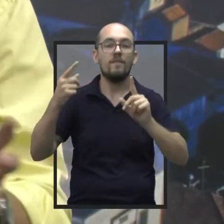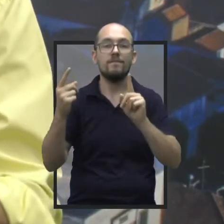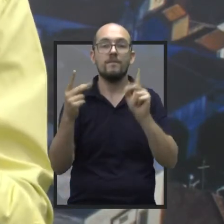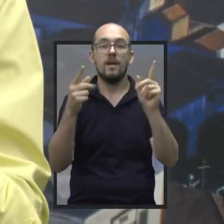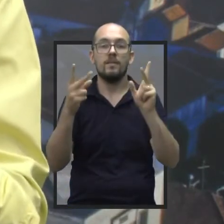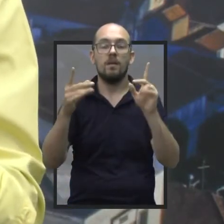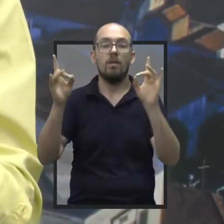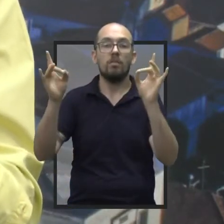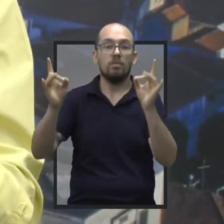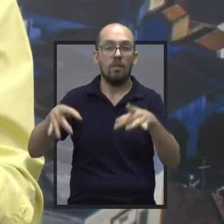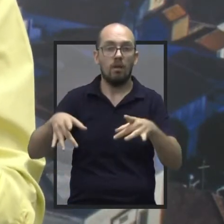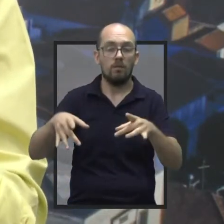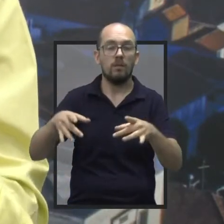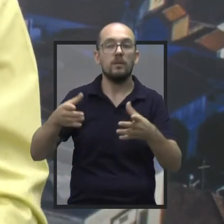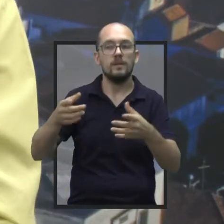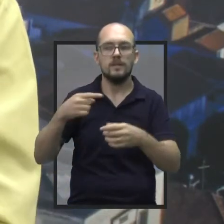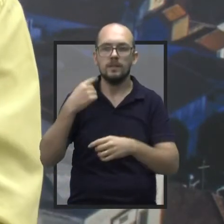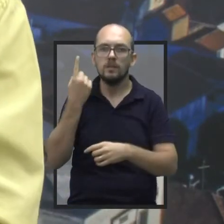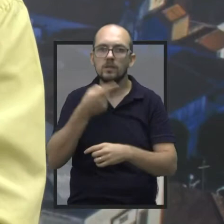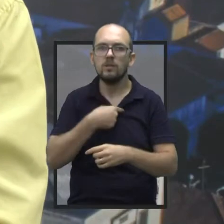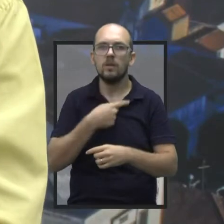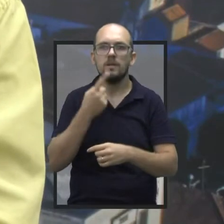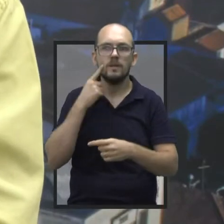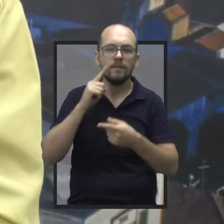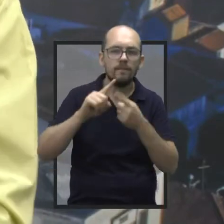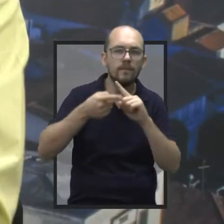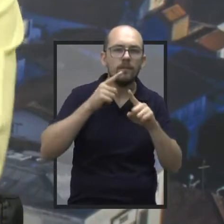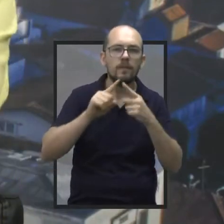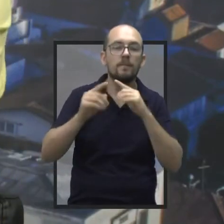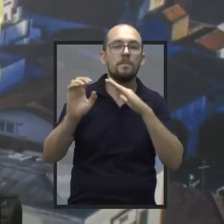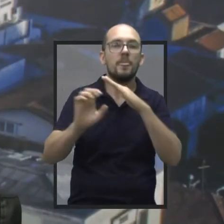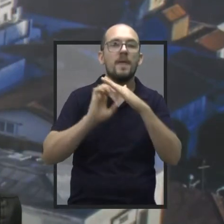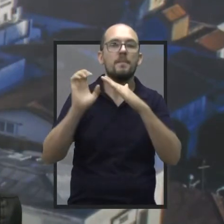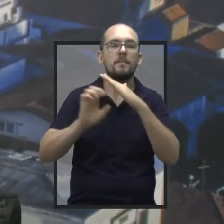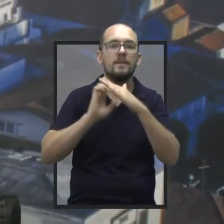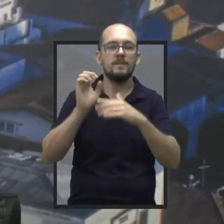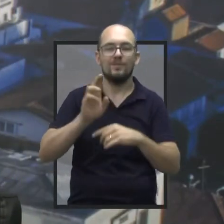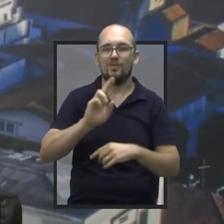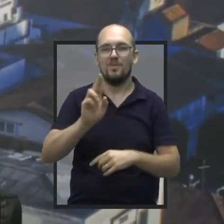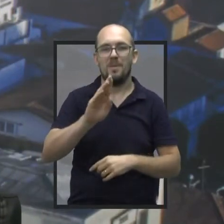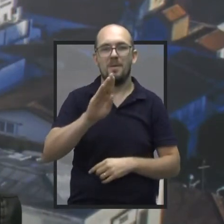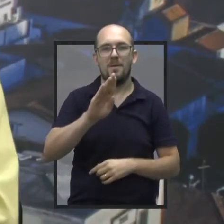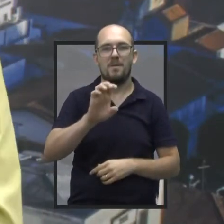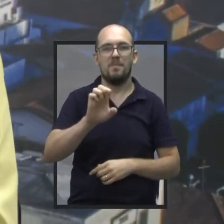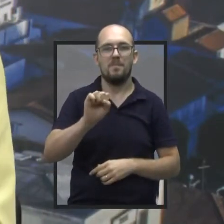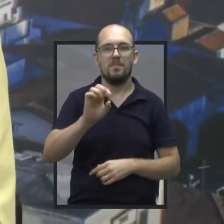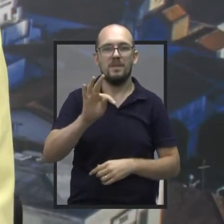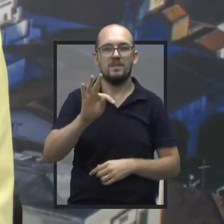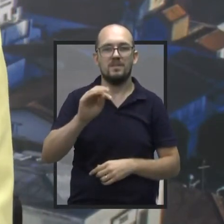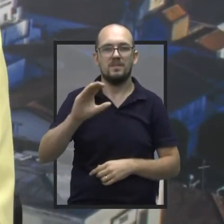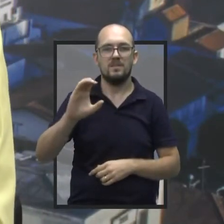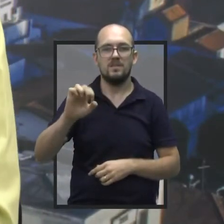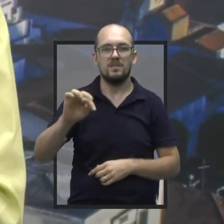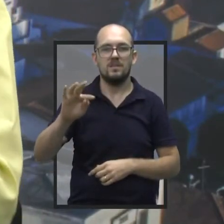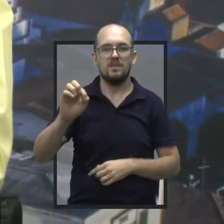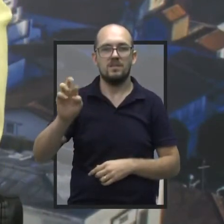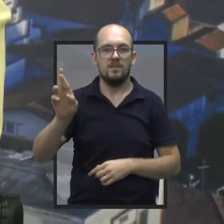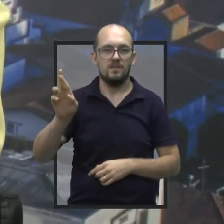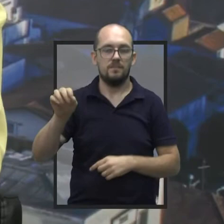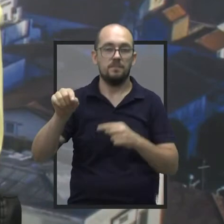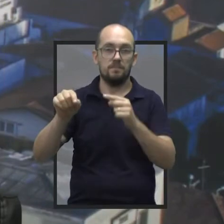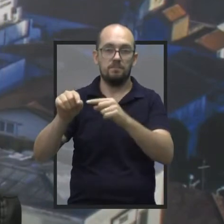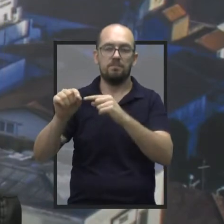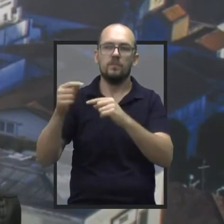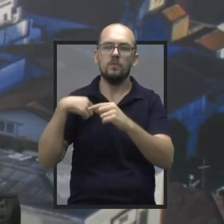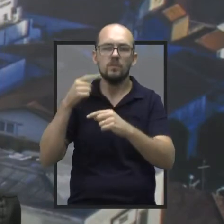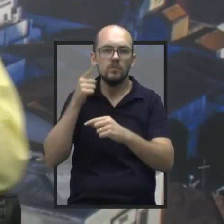empresa. Nós conseguimos mudar a cabeça dessa empresa, que é a Best Center, que é uma empresa da São Carlos Participações.